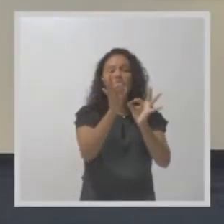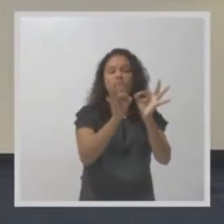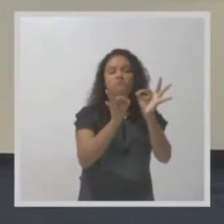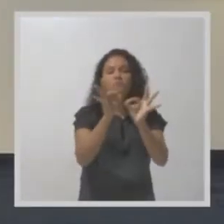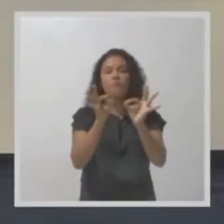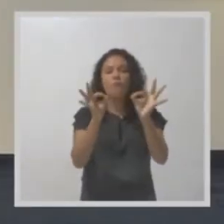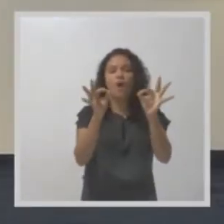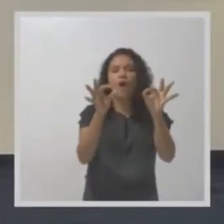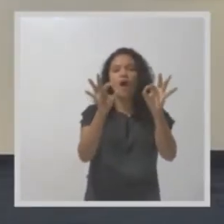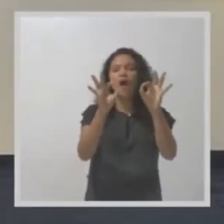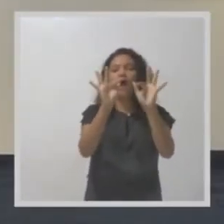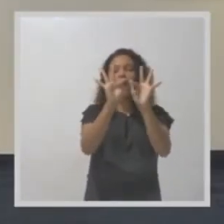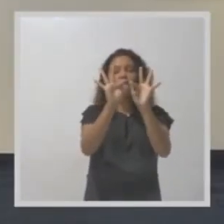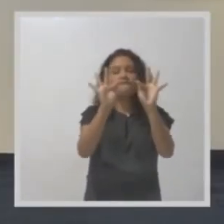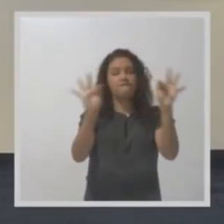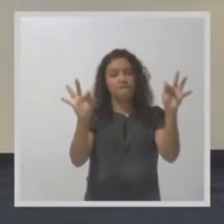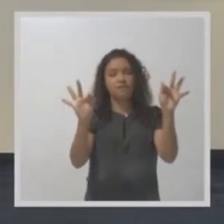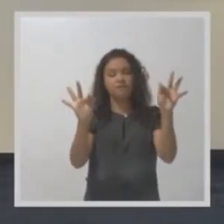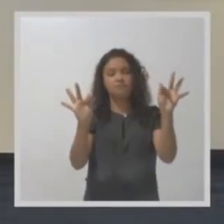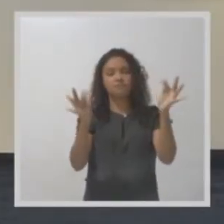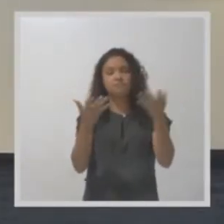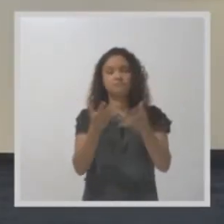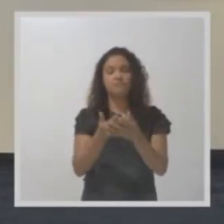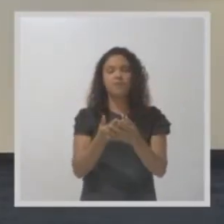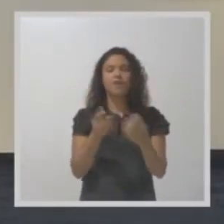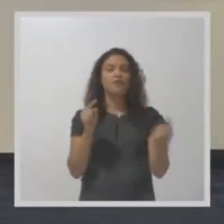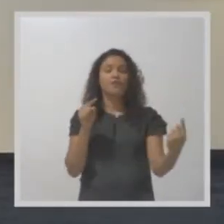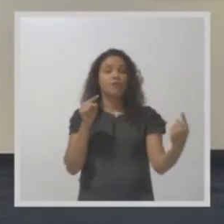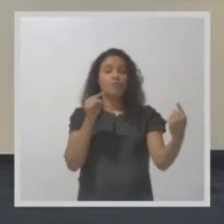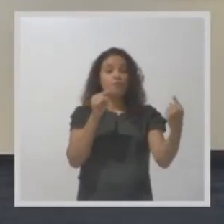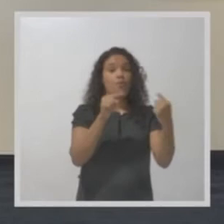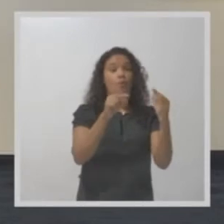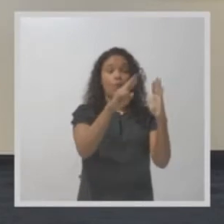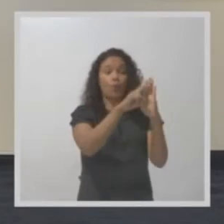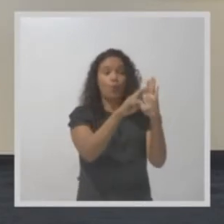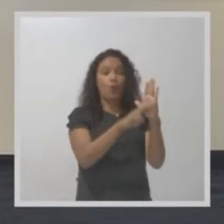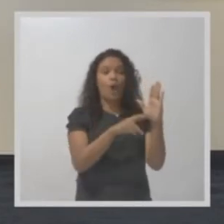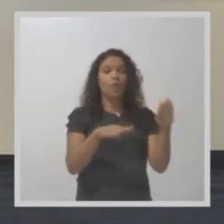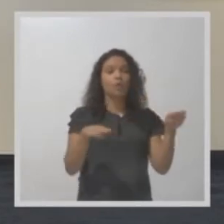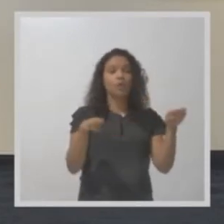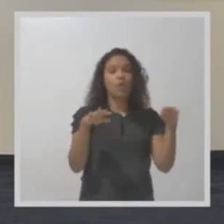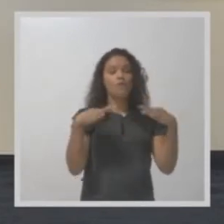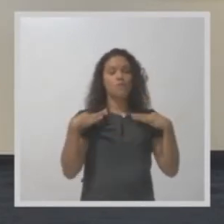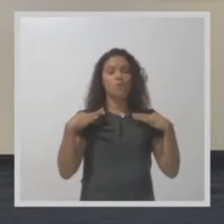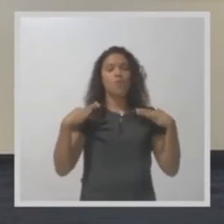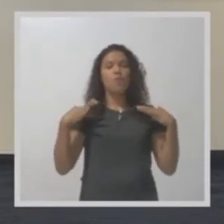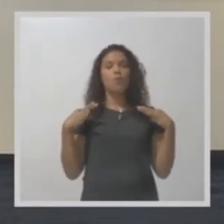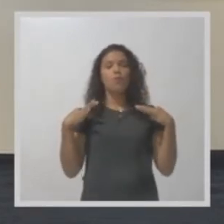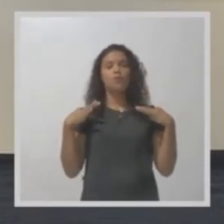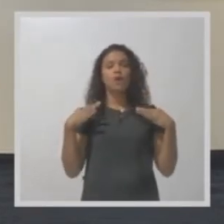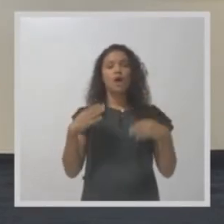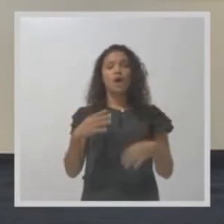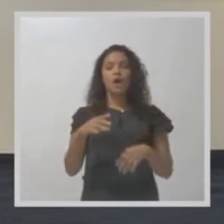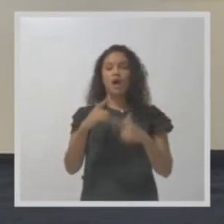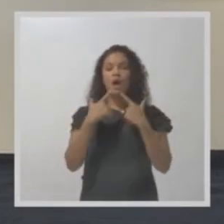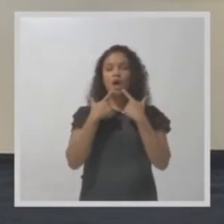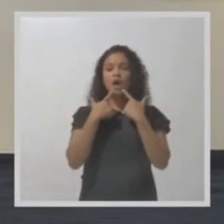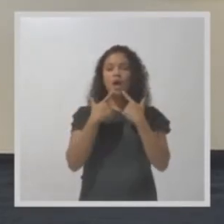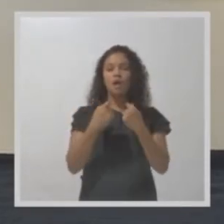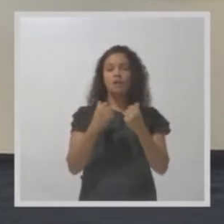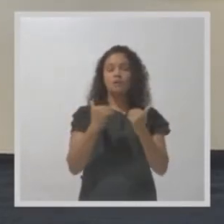a nossa linguagem. De acordo com a norma culta, a língua ela é organizada,